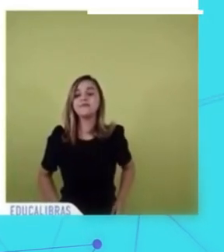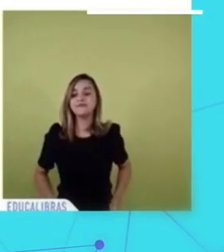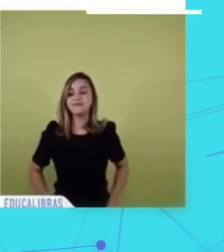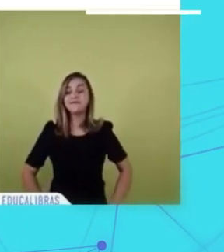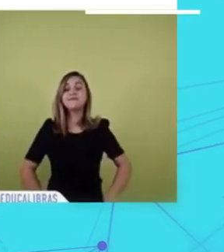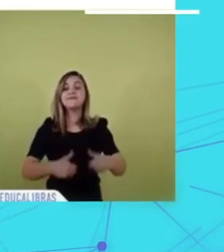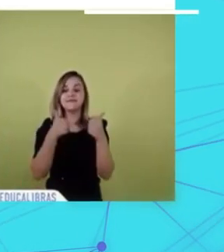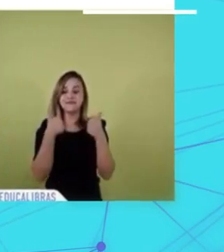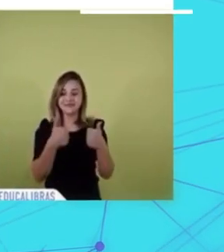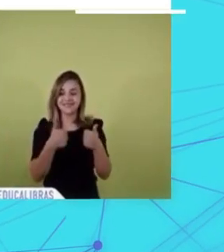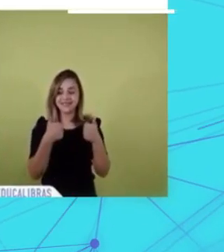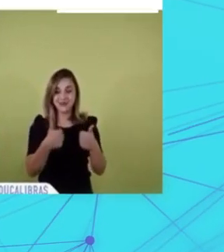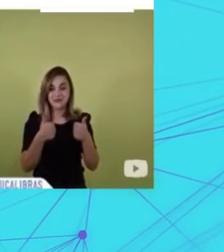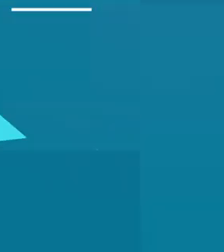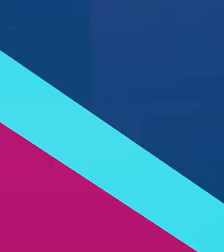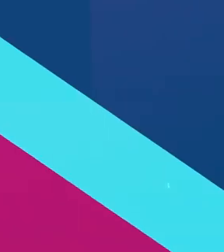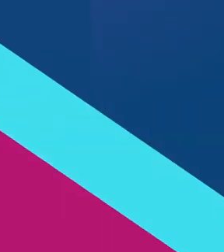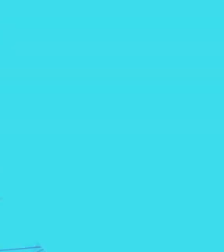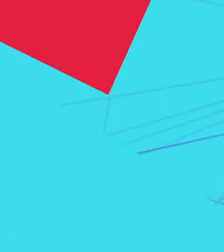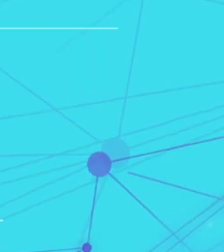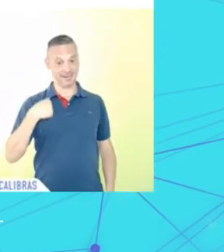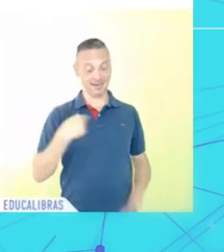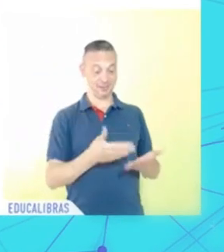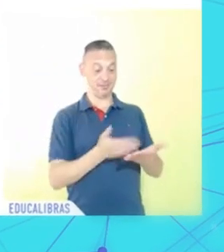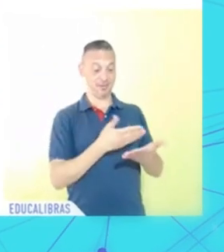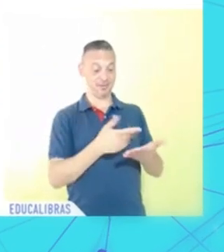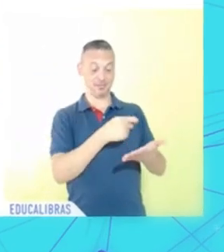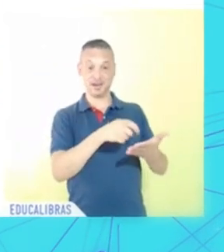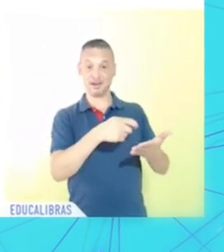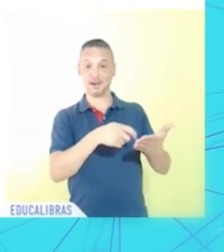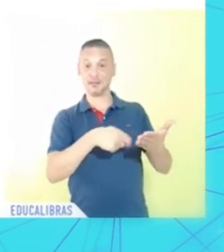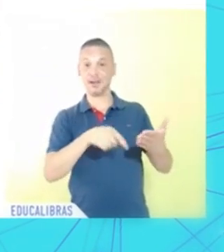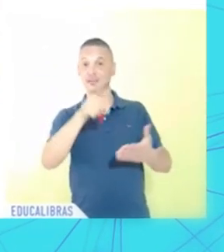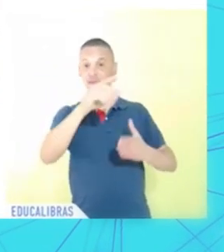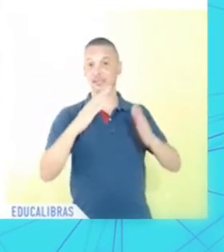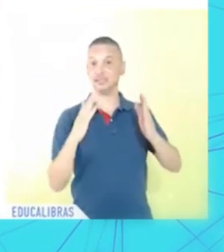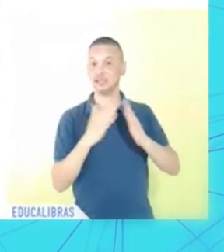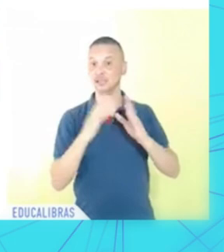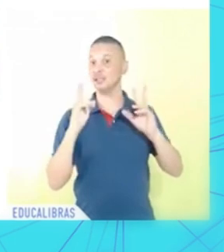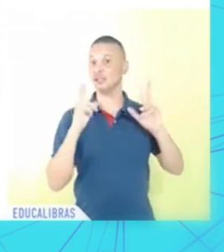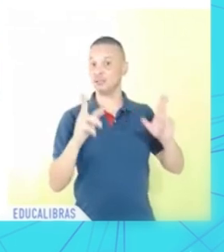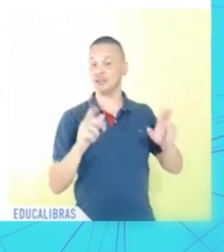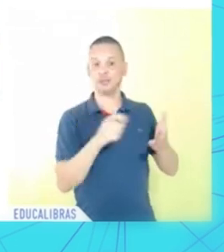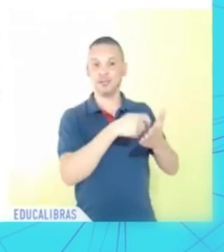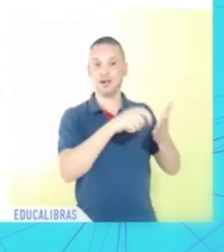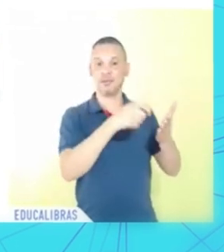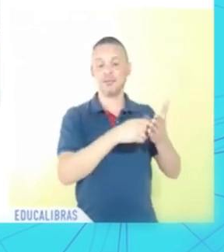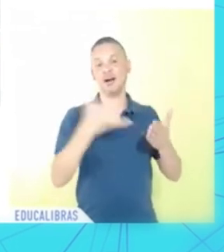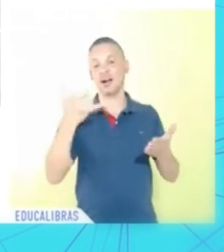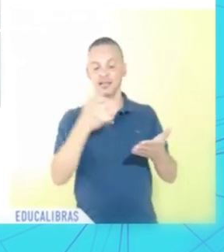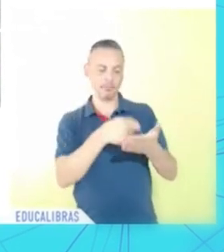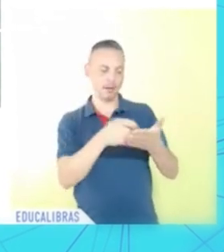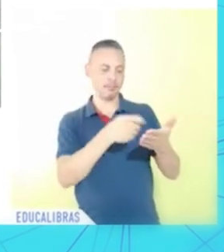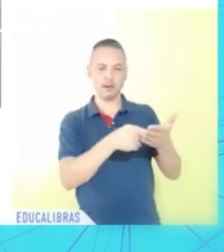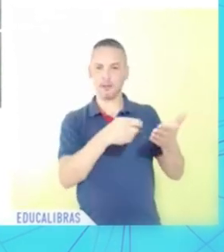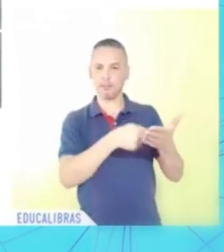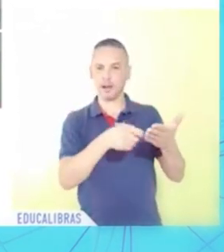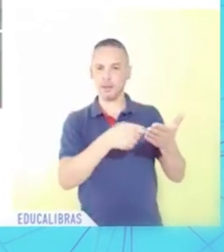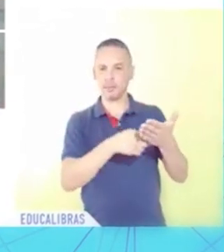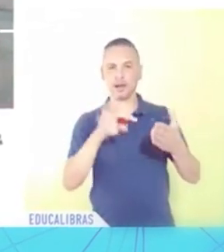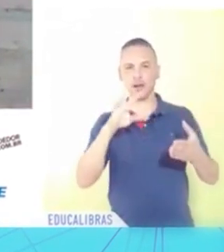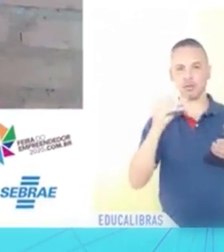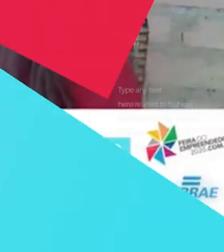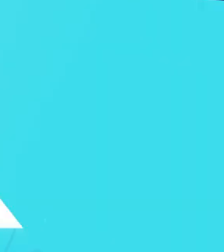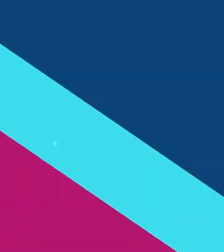Muito bem, estamos aí se preparando. Todo mundo aí passa a mão no caderno, na caneta, para você não perder nenhum